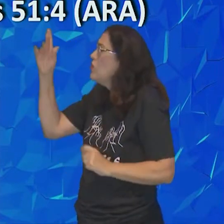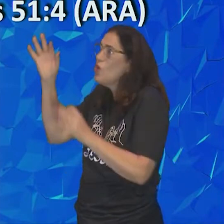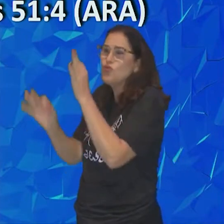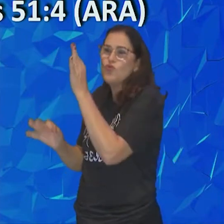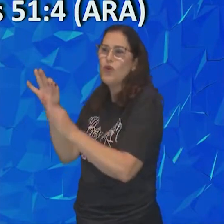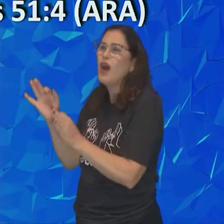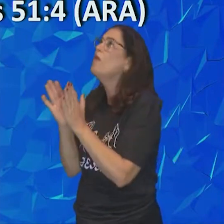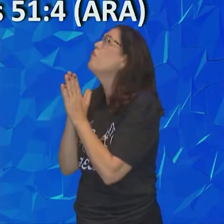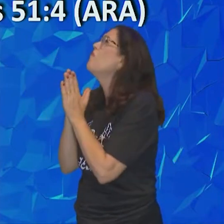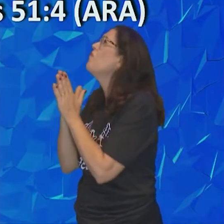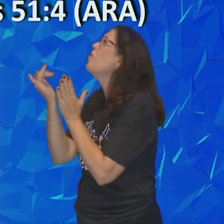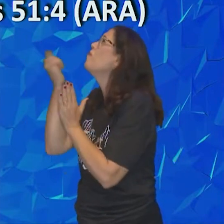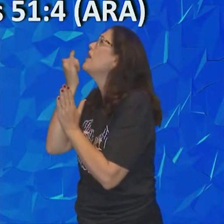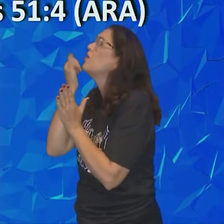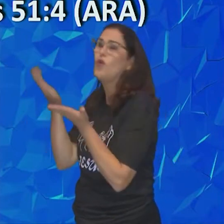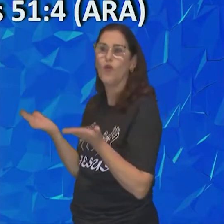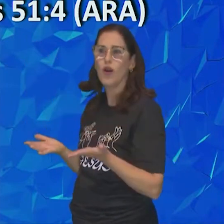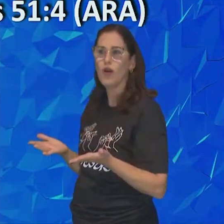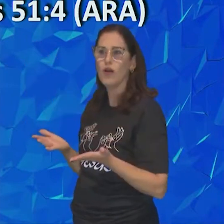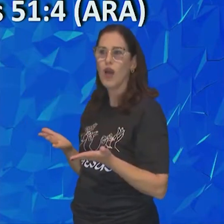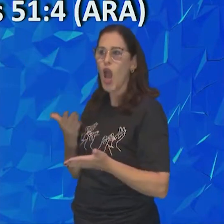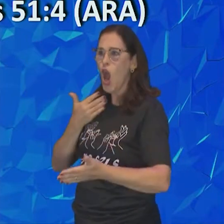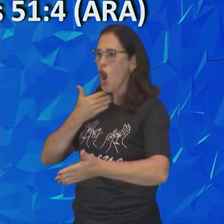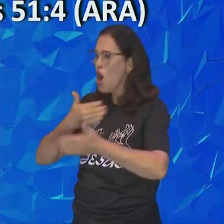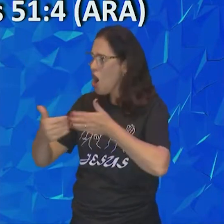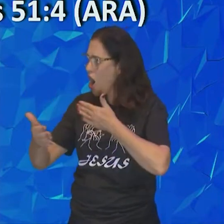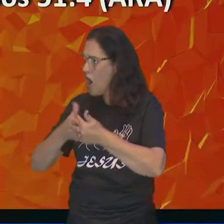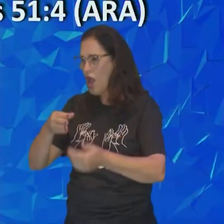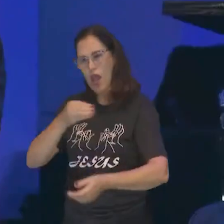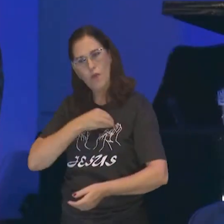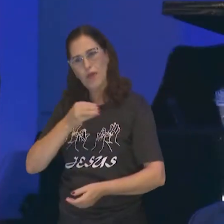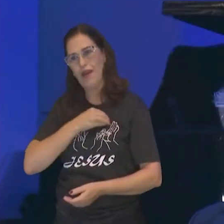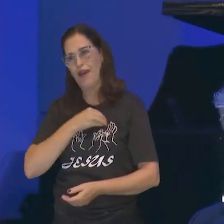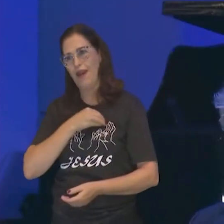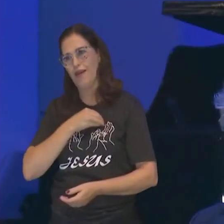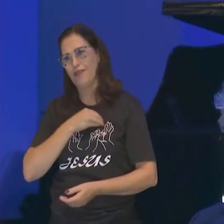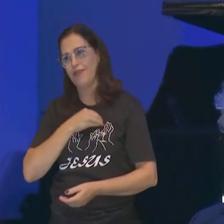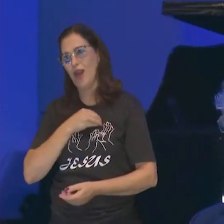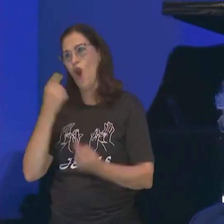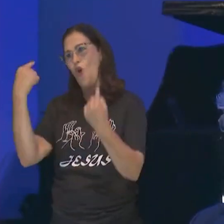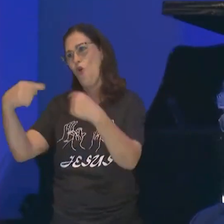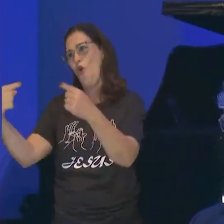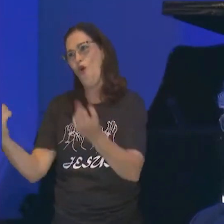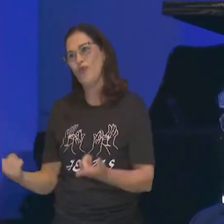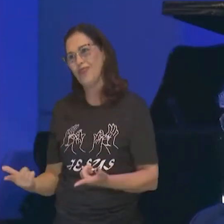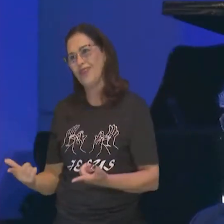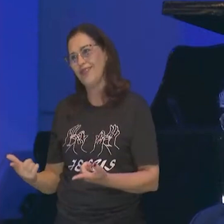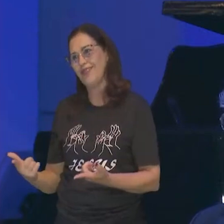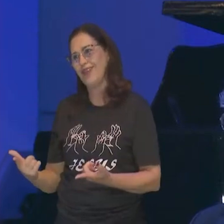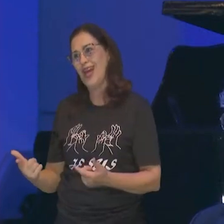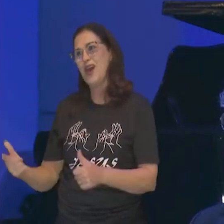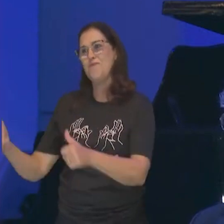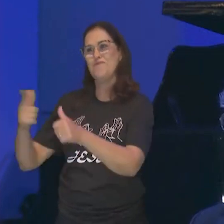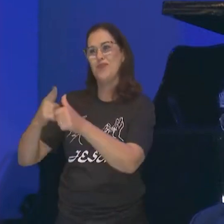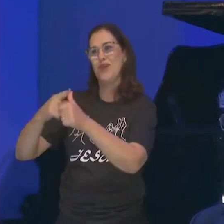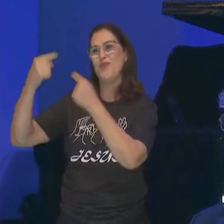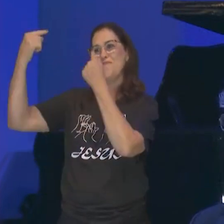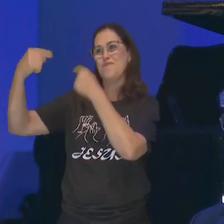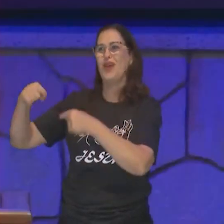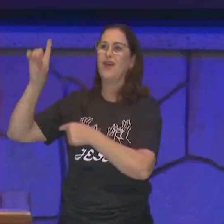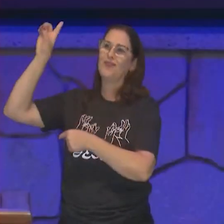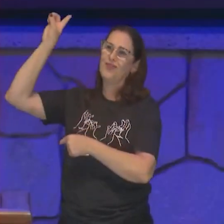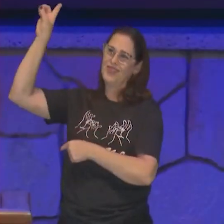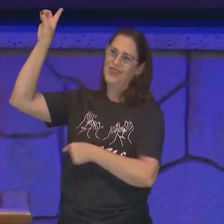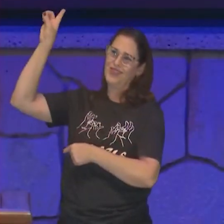julgar. Qualquer pecado, meu irmão, que cometemos contra alguém é, antes de acima de tudo, um pecado